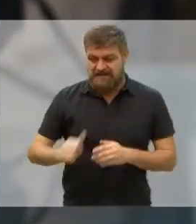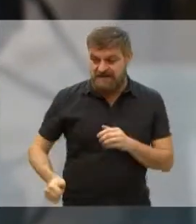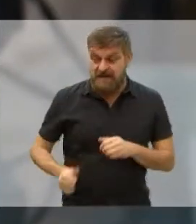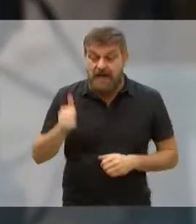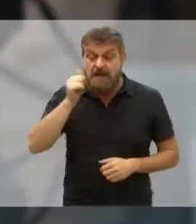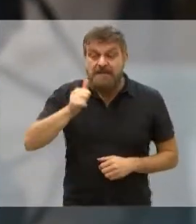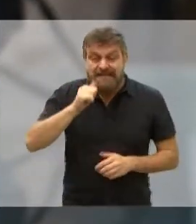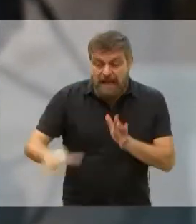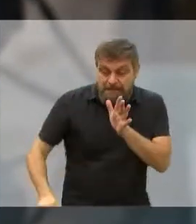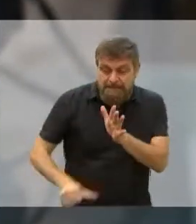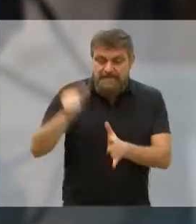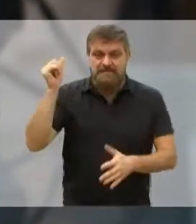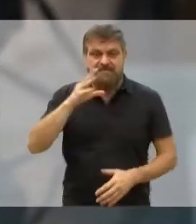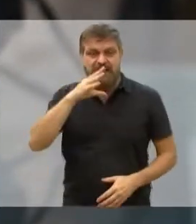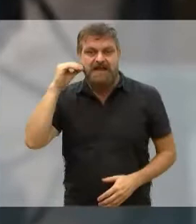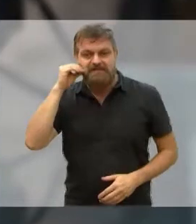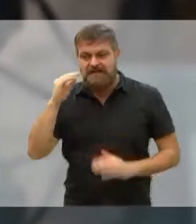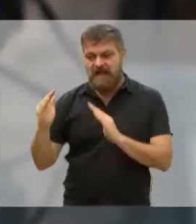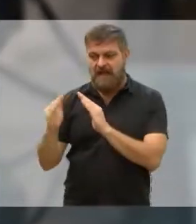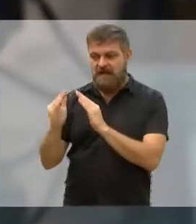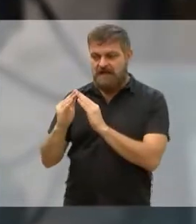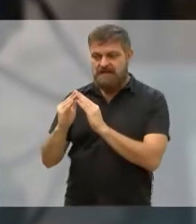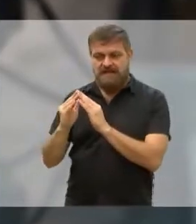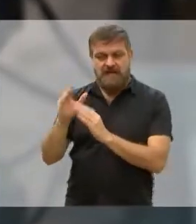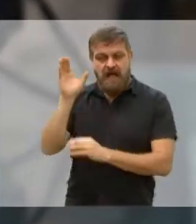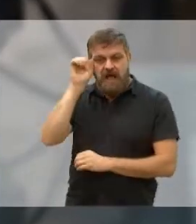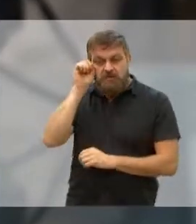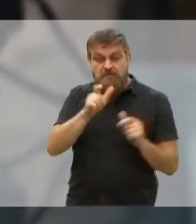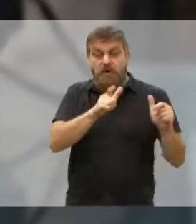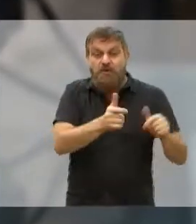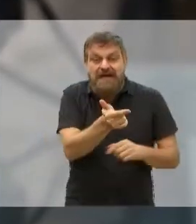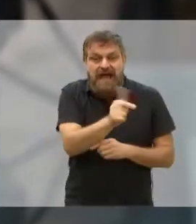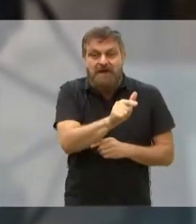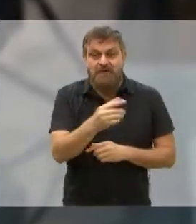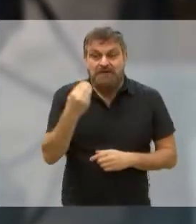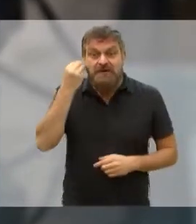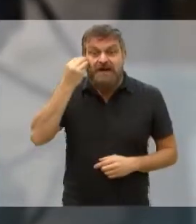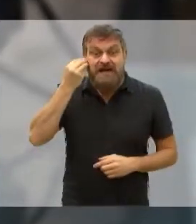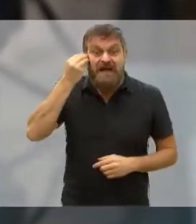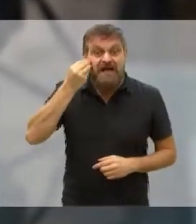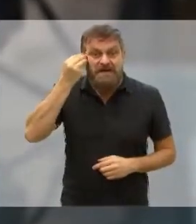meninas foram a primeira vez adolescentes que dormiram fora de casa. Então, assim, essa